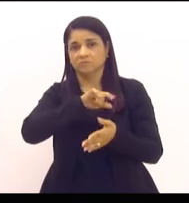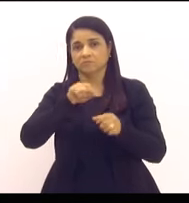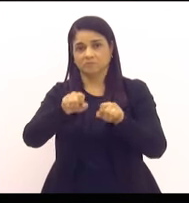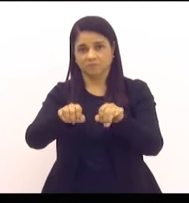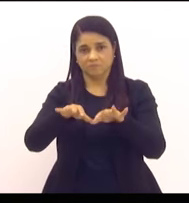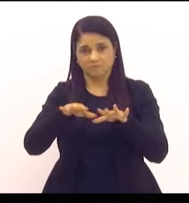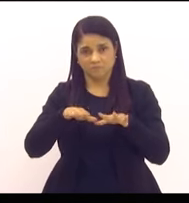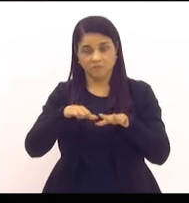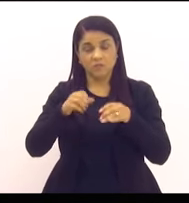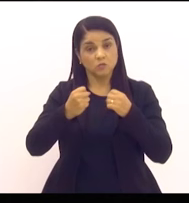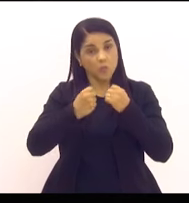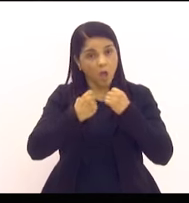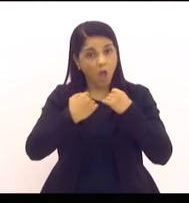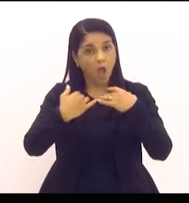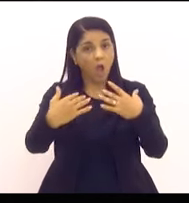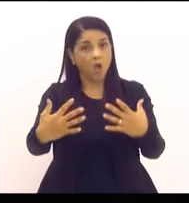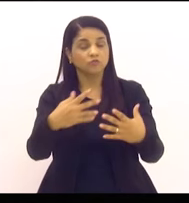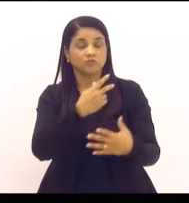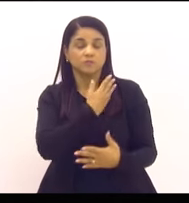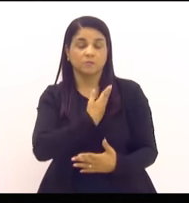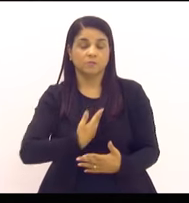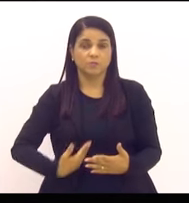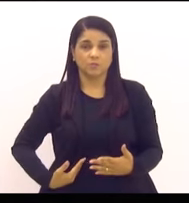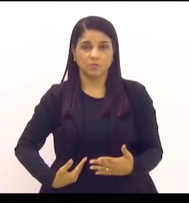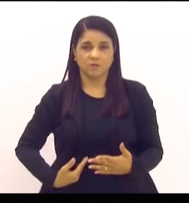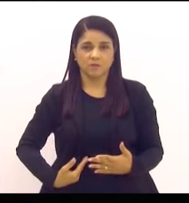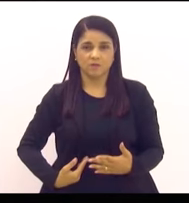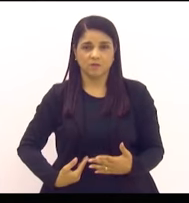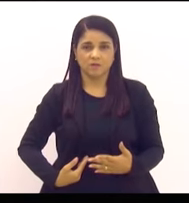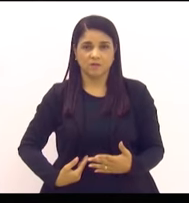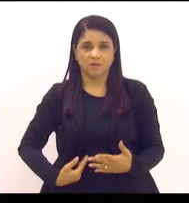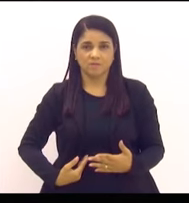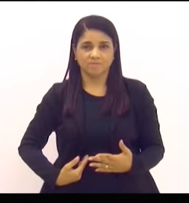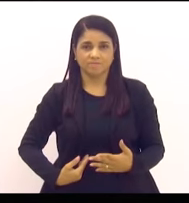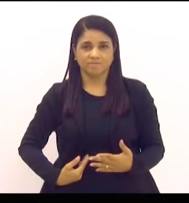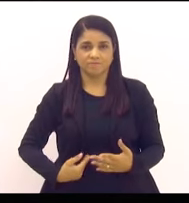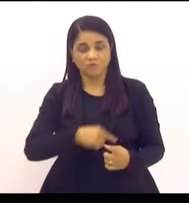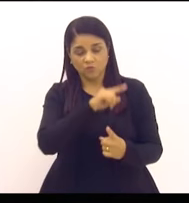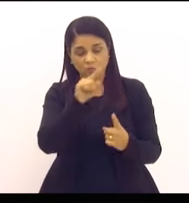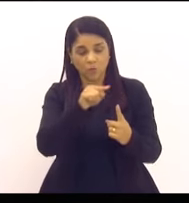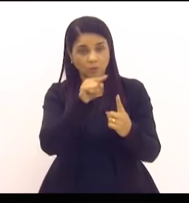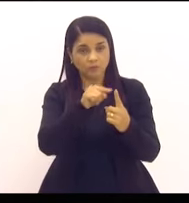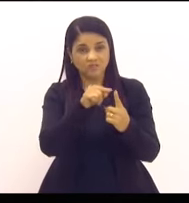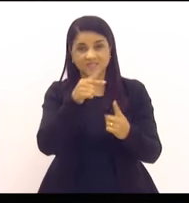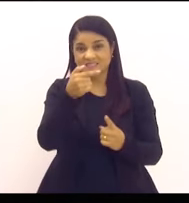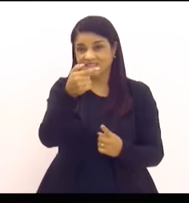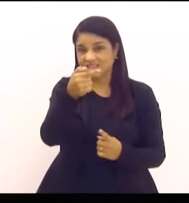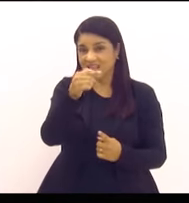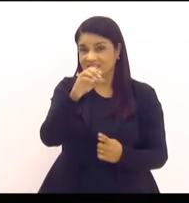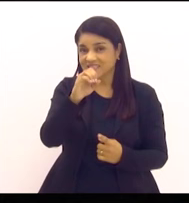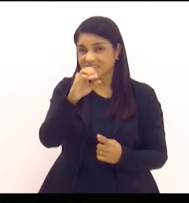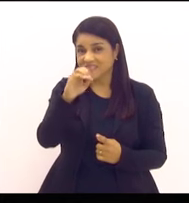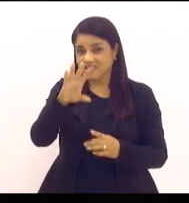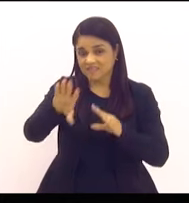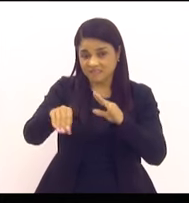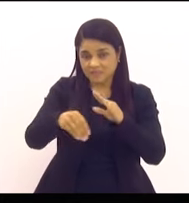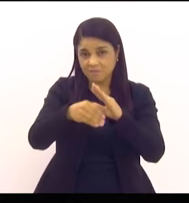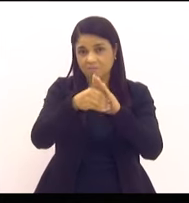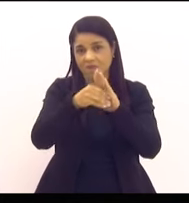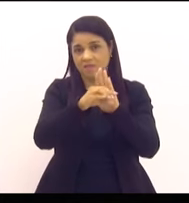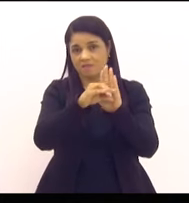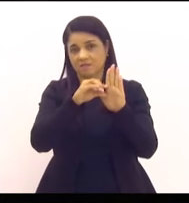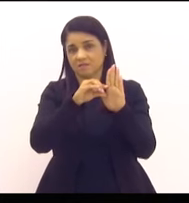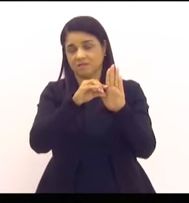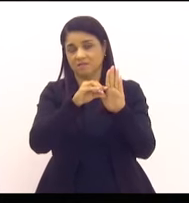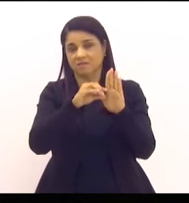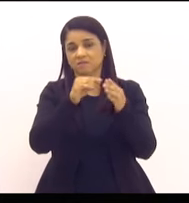em audiência pública. Ela foi objeto de 700 emendas. E houve um amplo